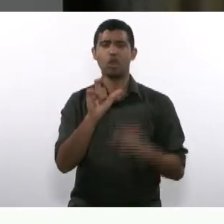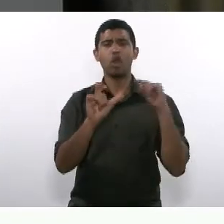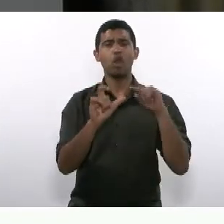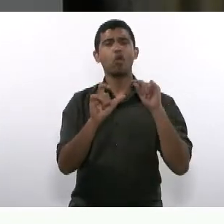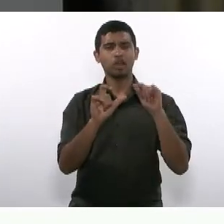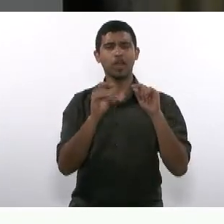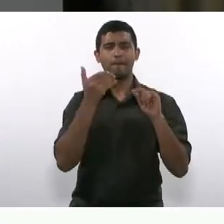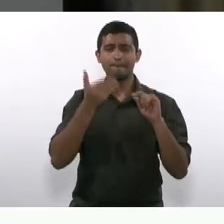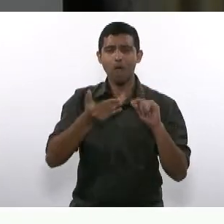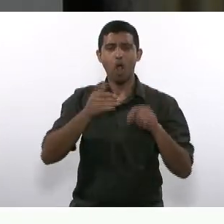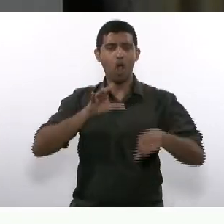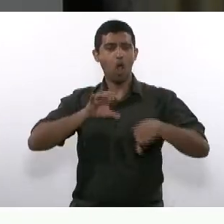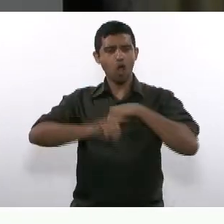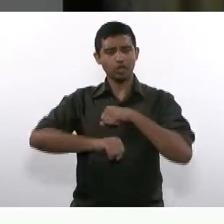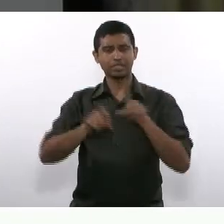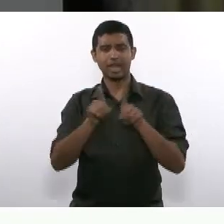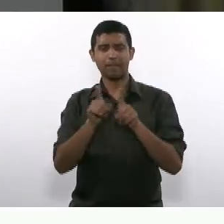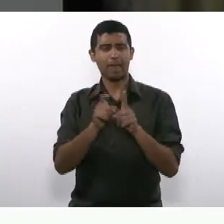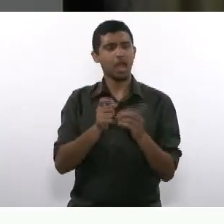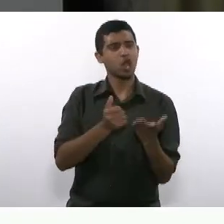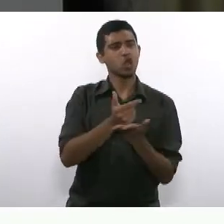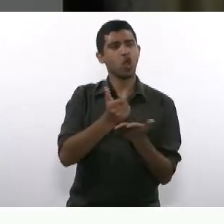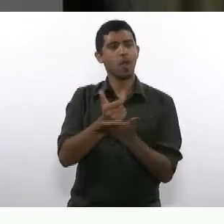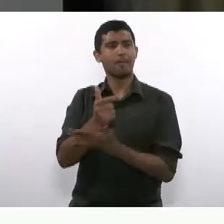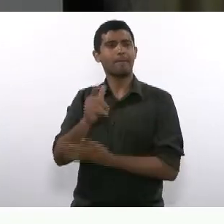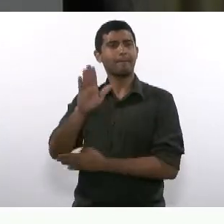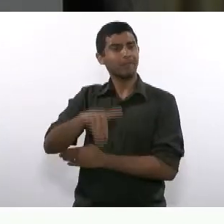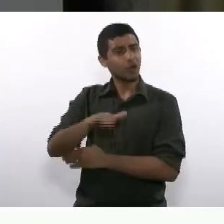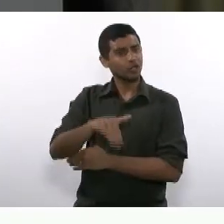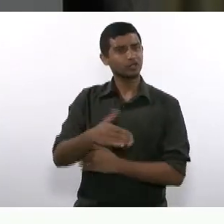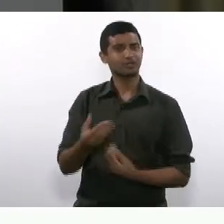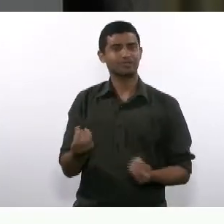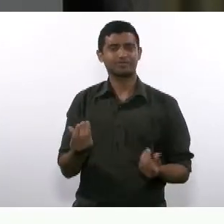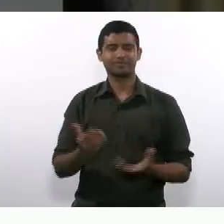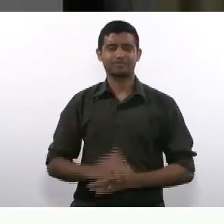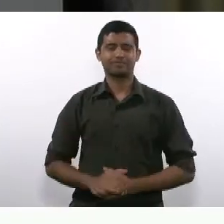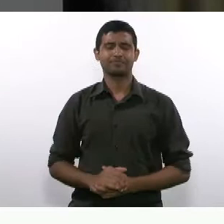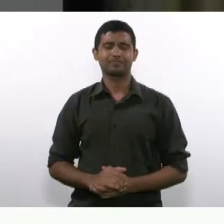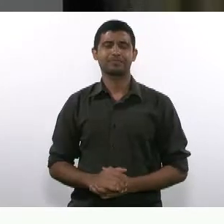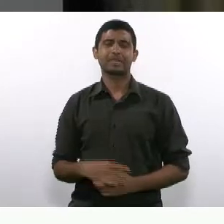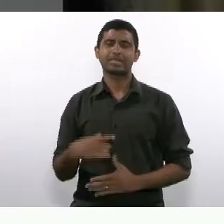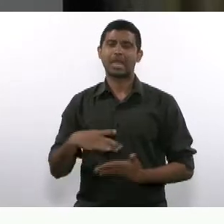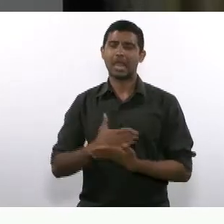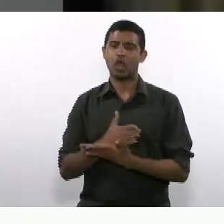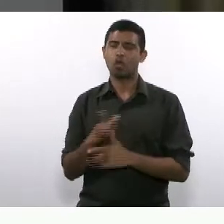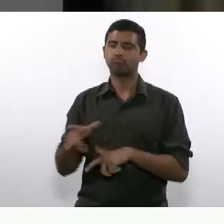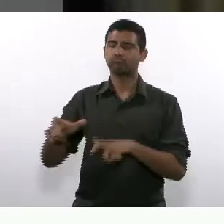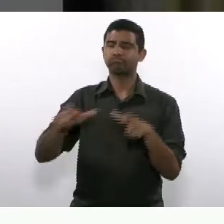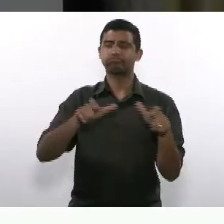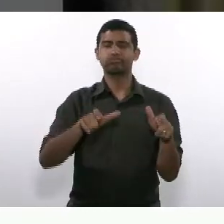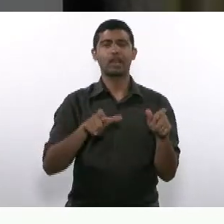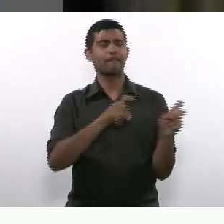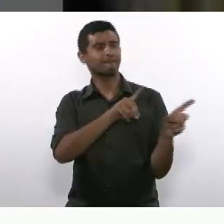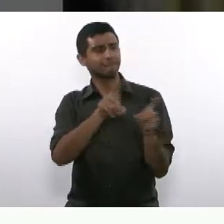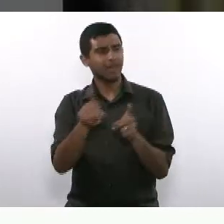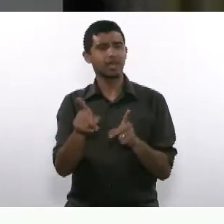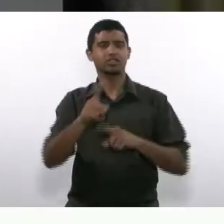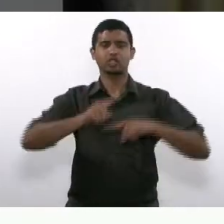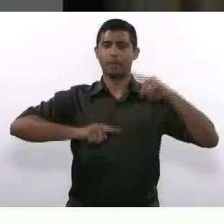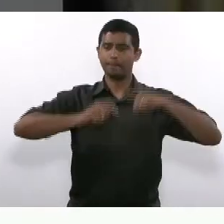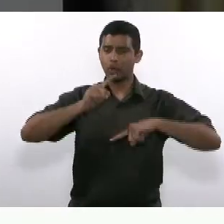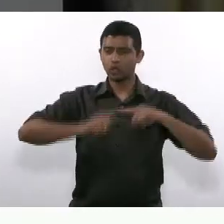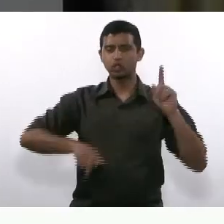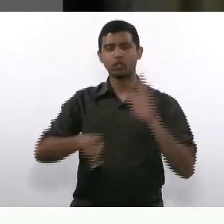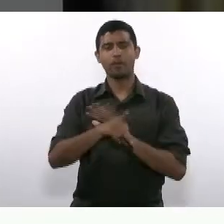capacitação, desde compras diferenciadas em locais que vendem produtos para que eles produzam